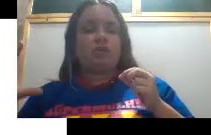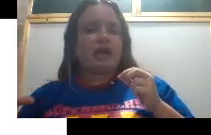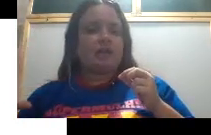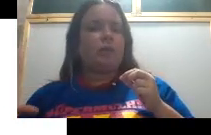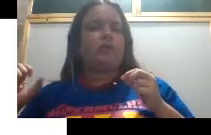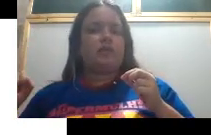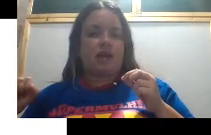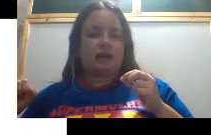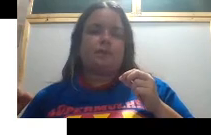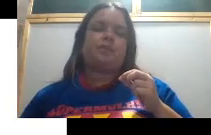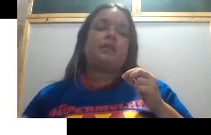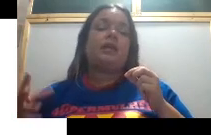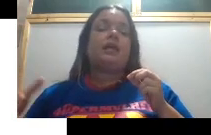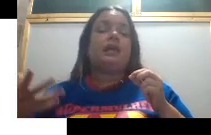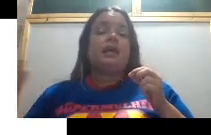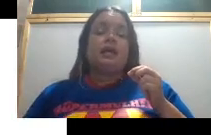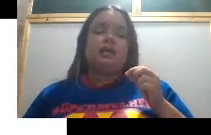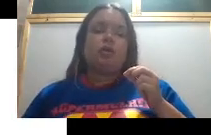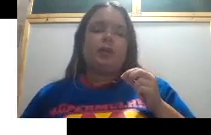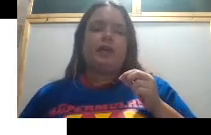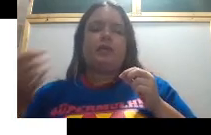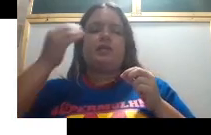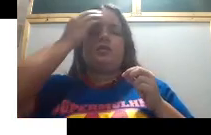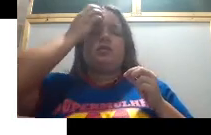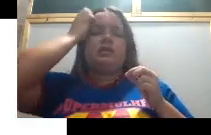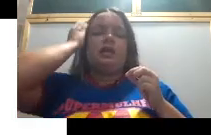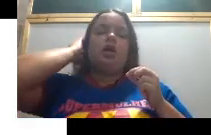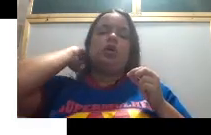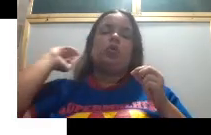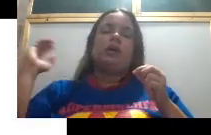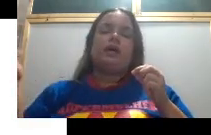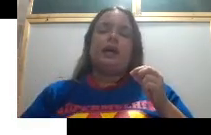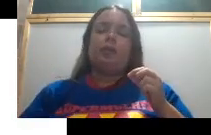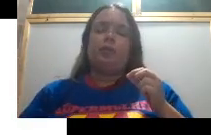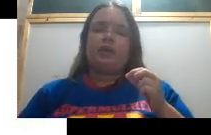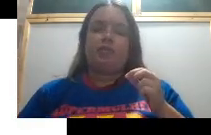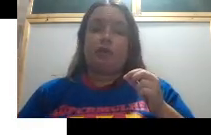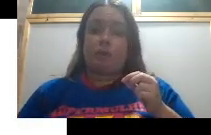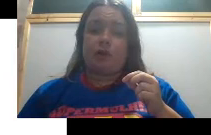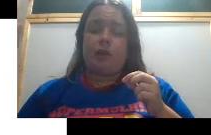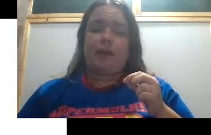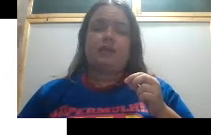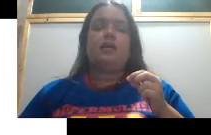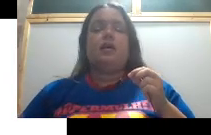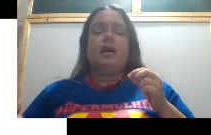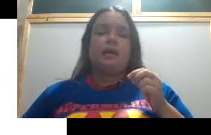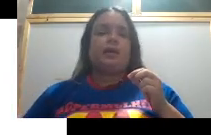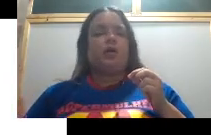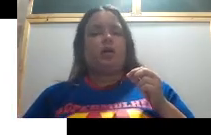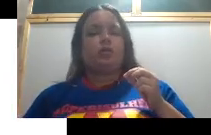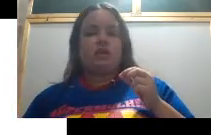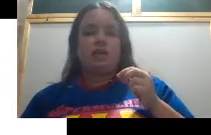uma mudada um pouco nem sair e no primeiro quesito tinha quando a república foi proclamada